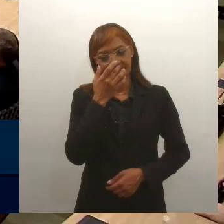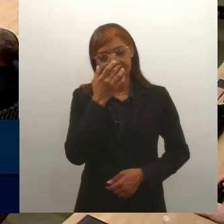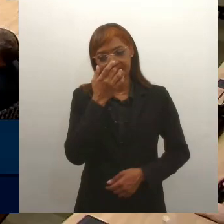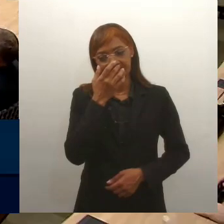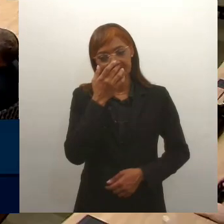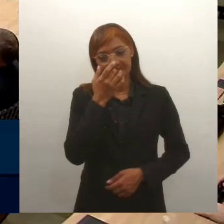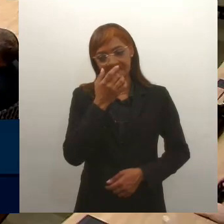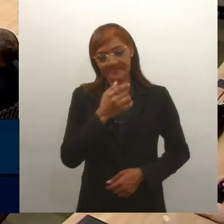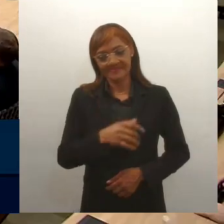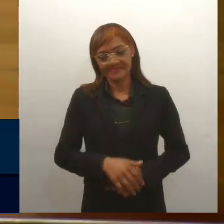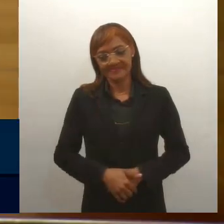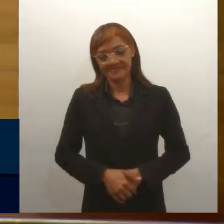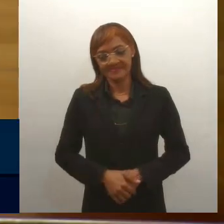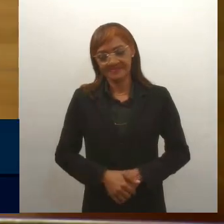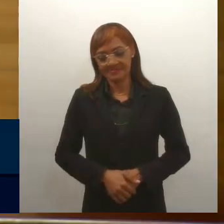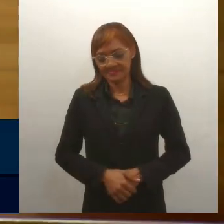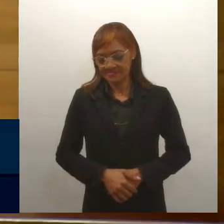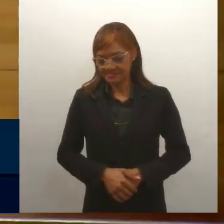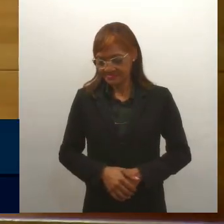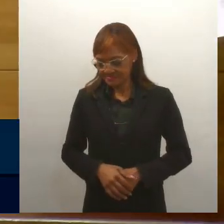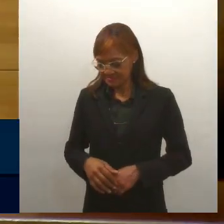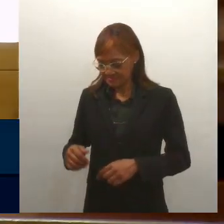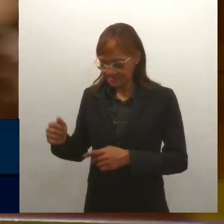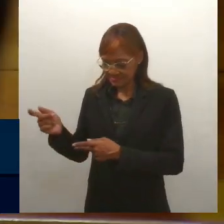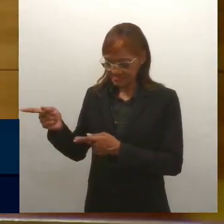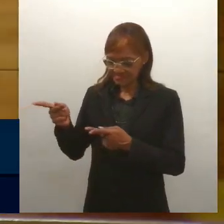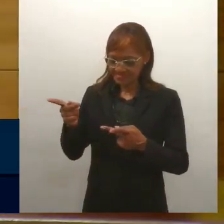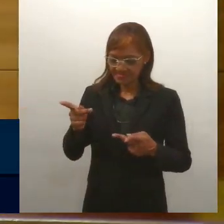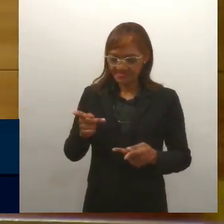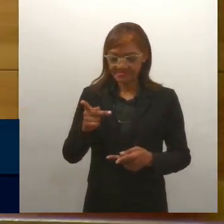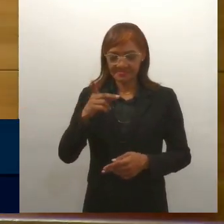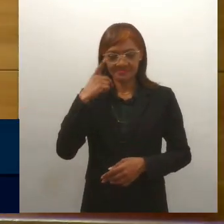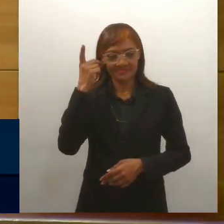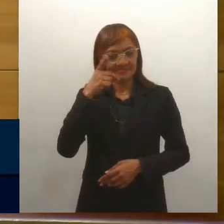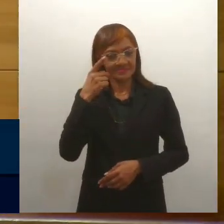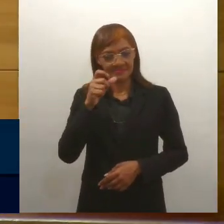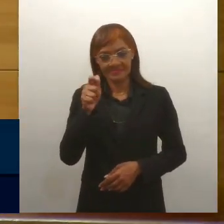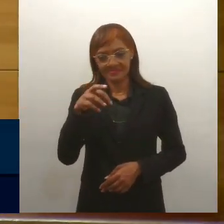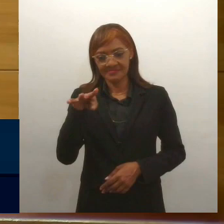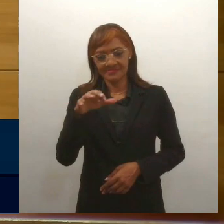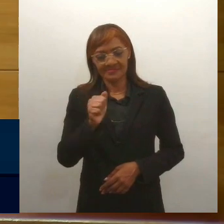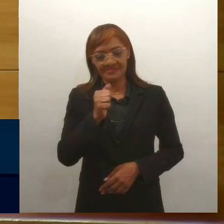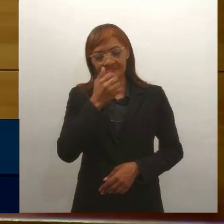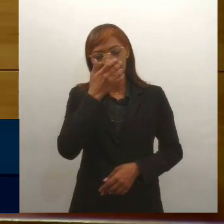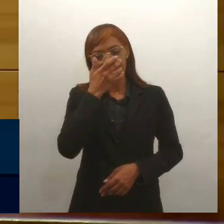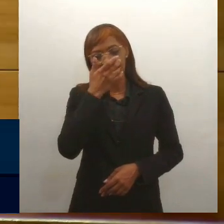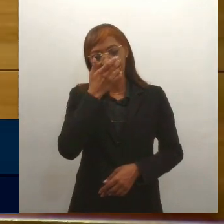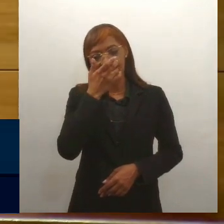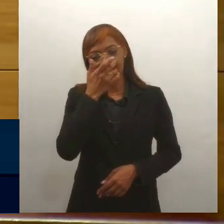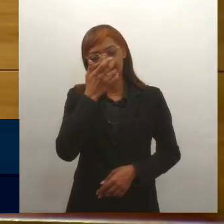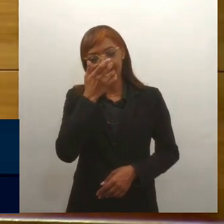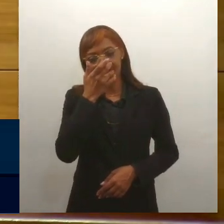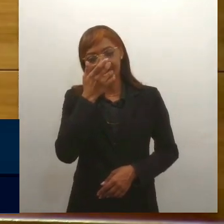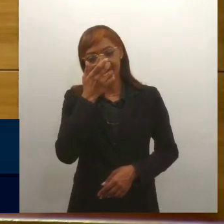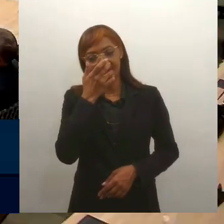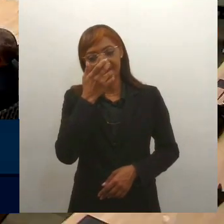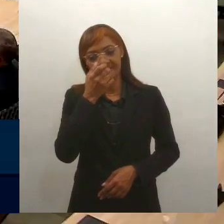Convidamos a deputada Áurea Ribeiro para fazer a entrega da medalha ao jornalista e radialista Lucas Rodrigues de Andrade.